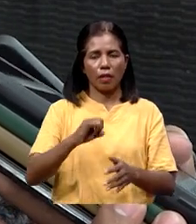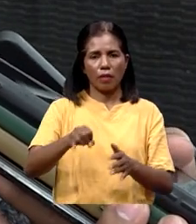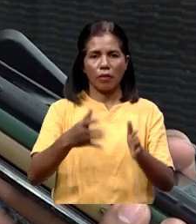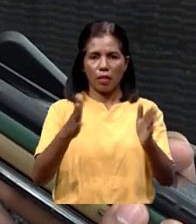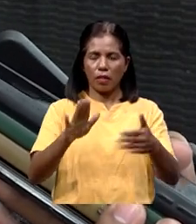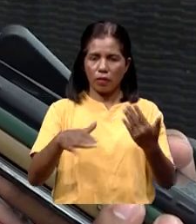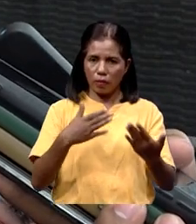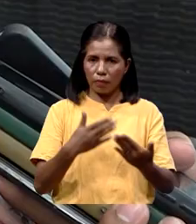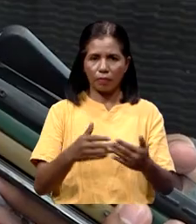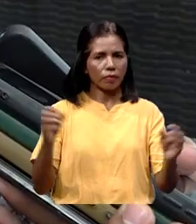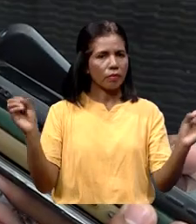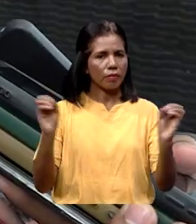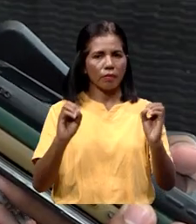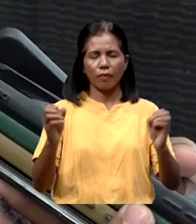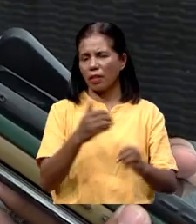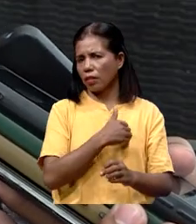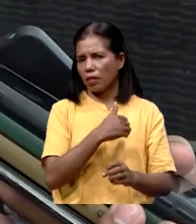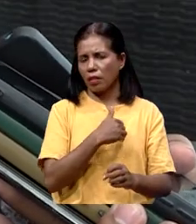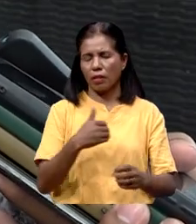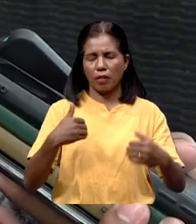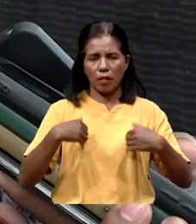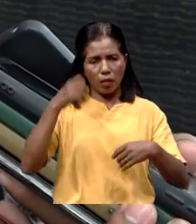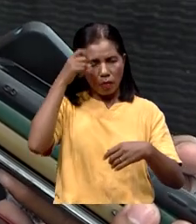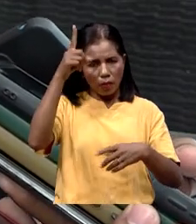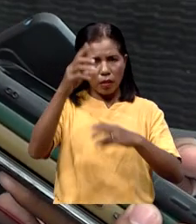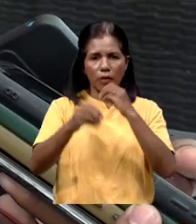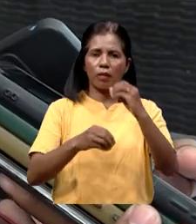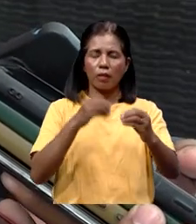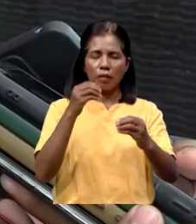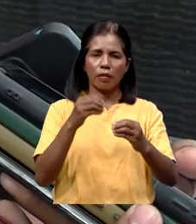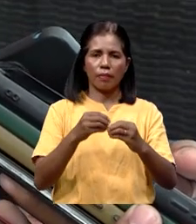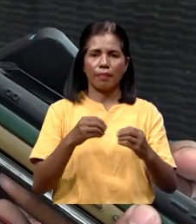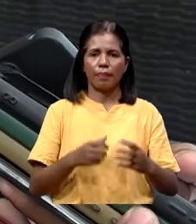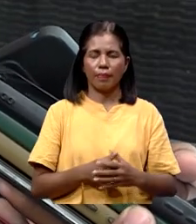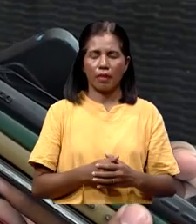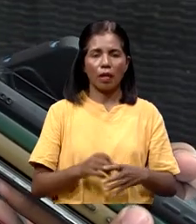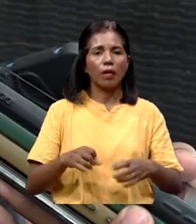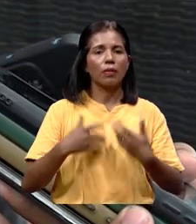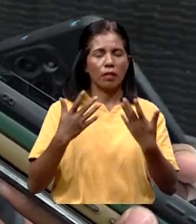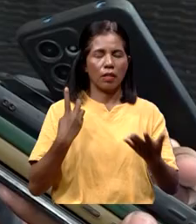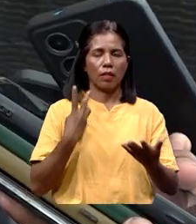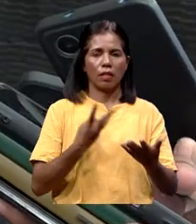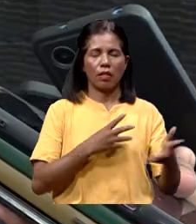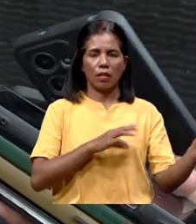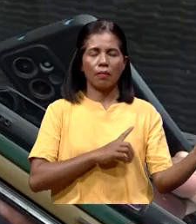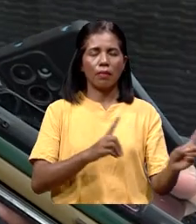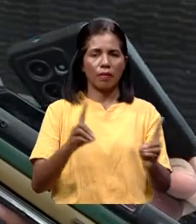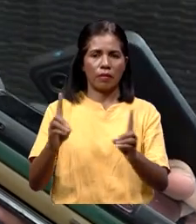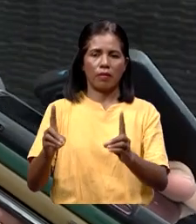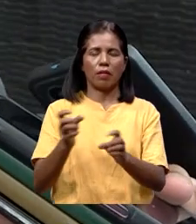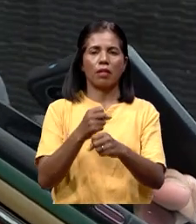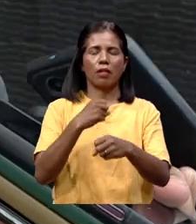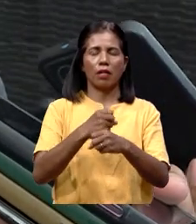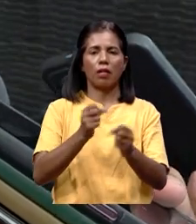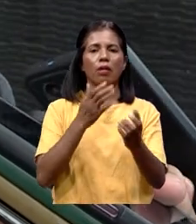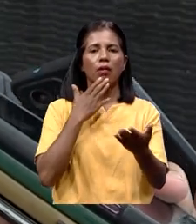sira la dun sidao kanesan comprende di dia konaba onsa ita implementa halaho